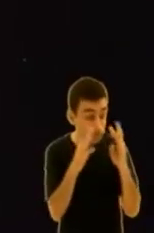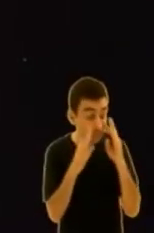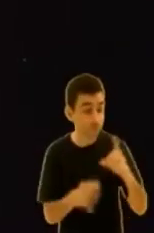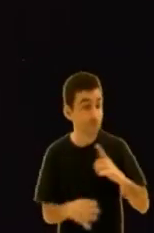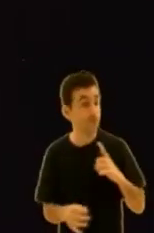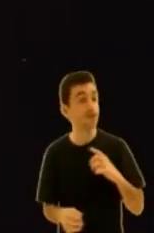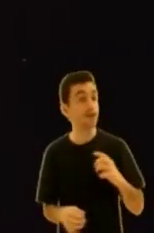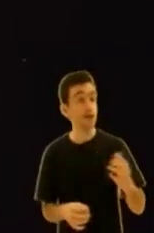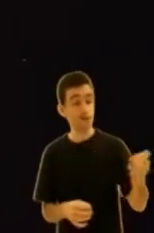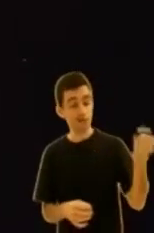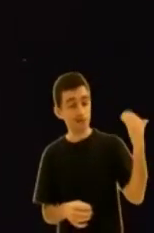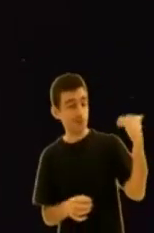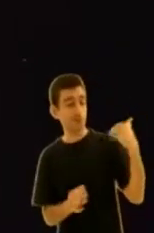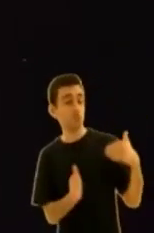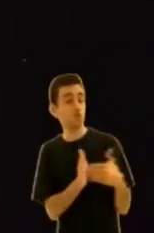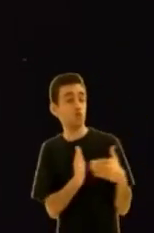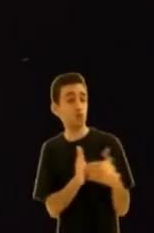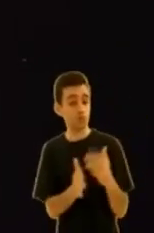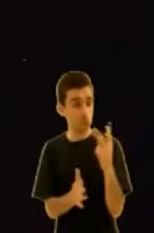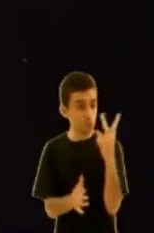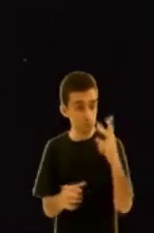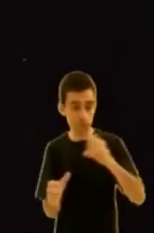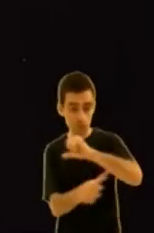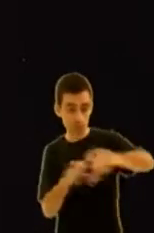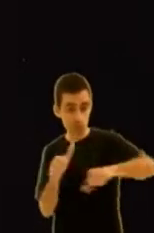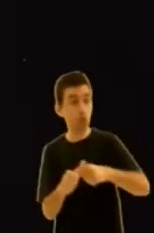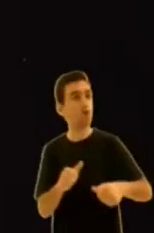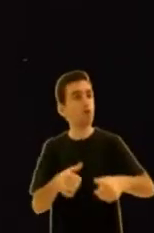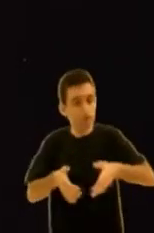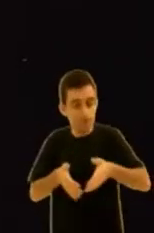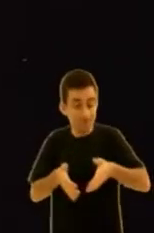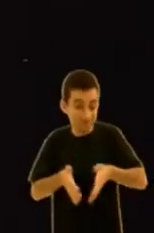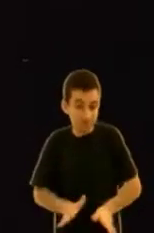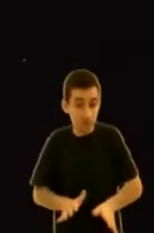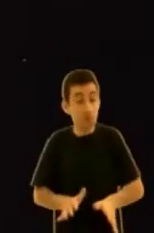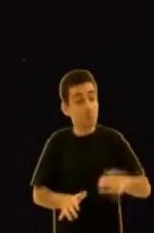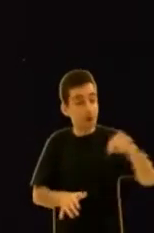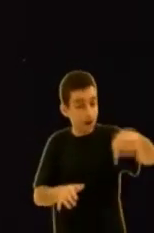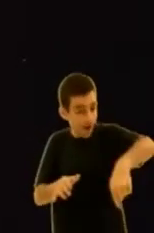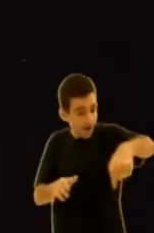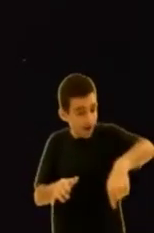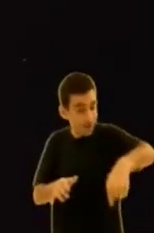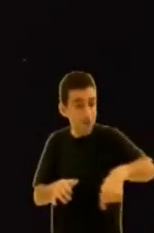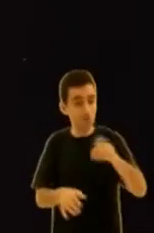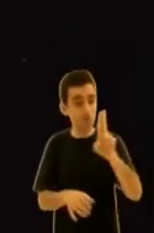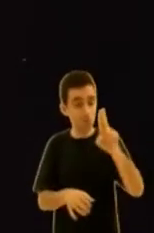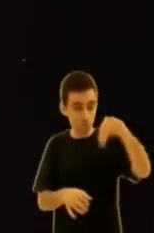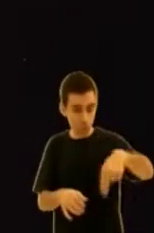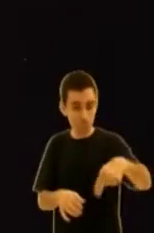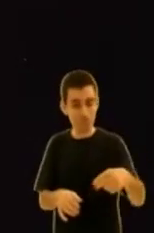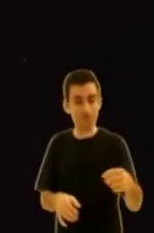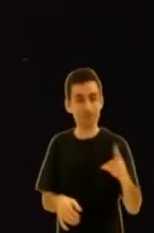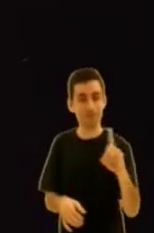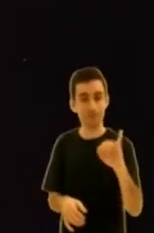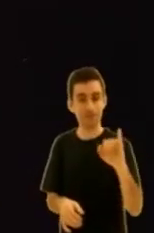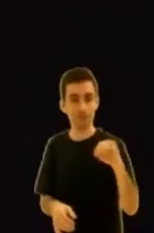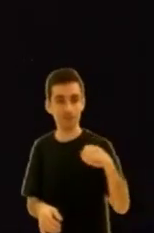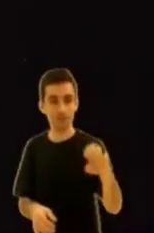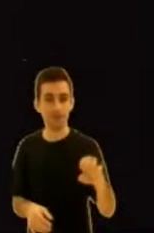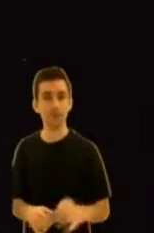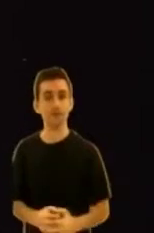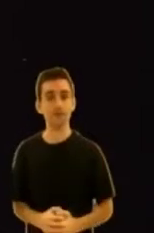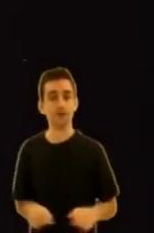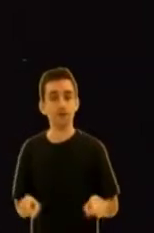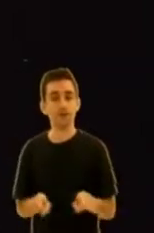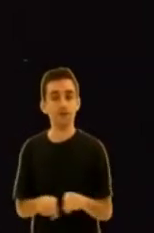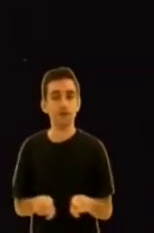duas modificações nasceram aqui da Undime. A primeira delas foi da gestão da reserva técnica, que nós